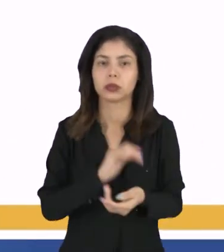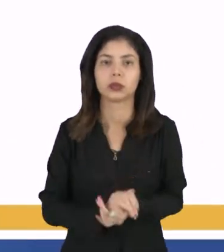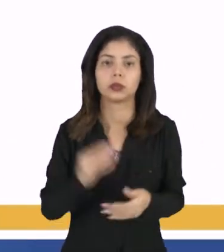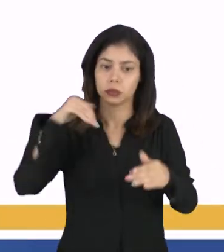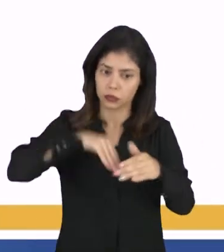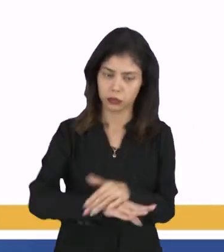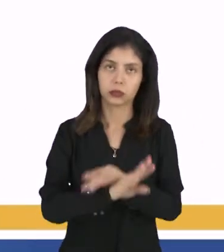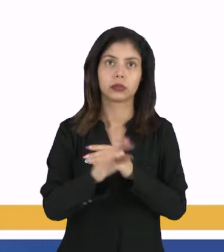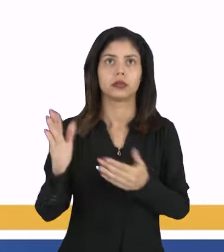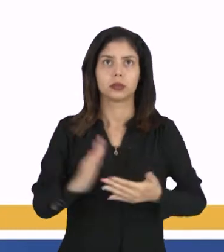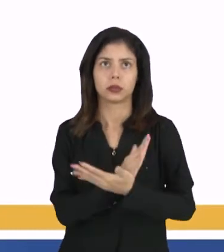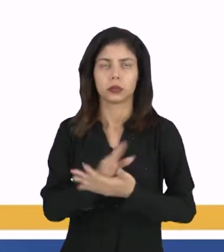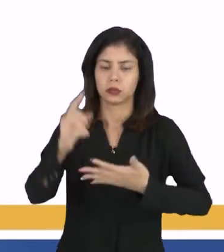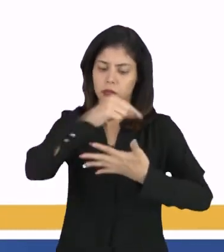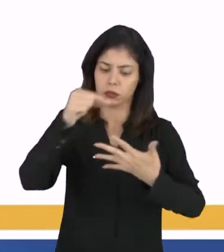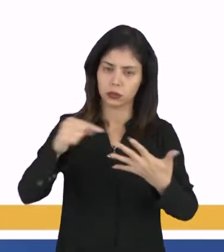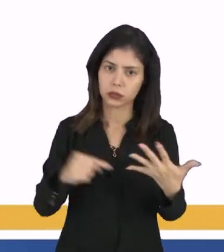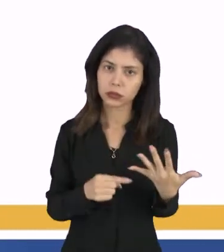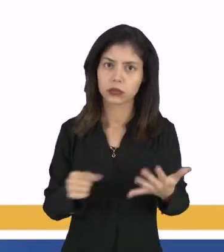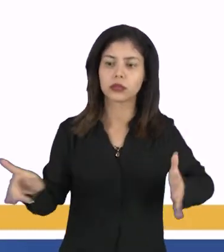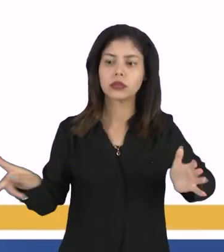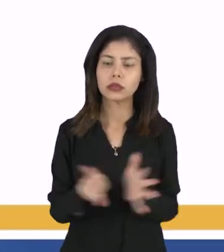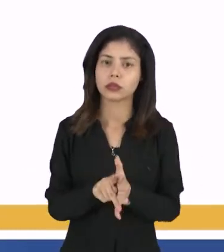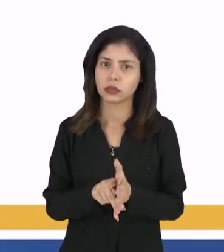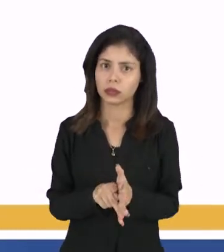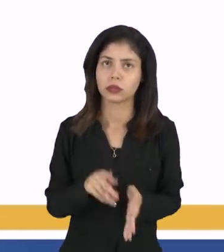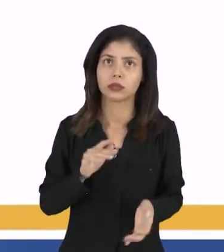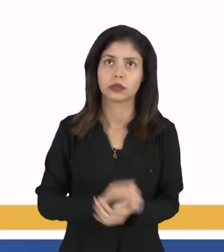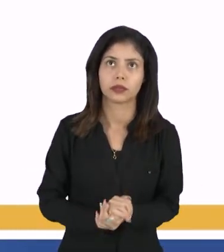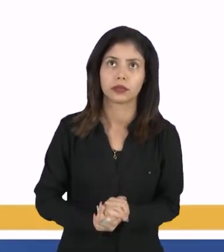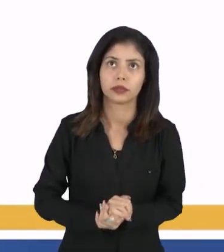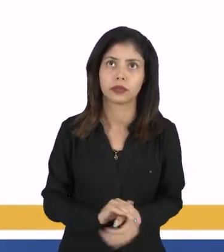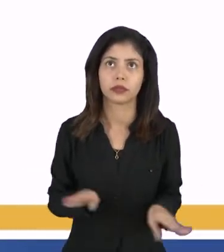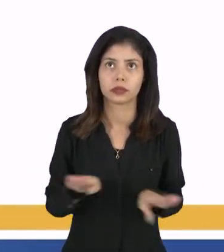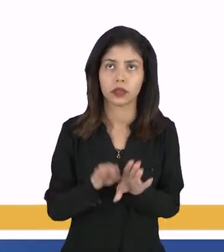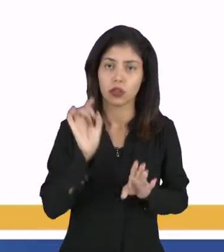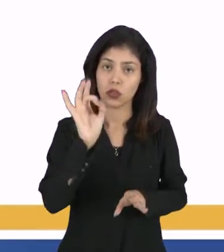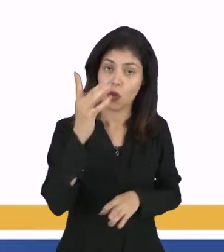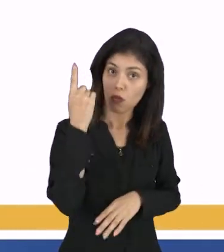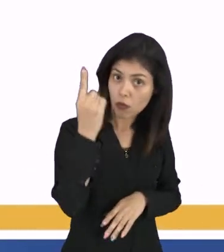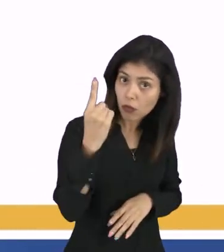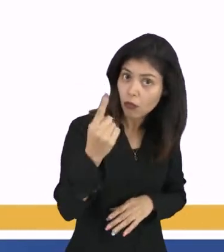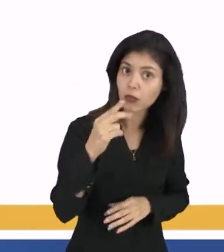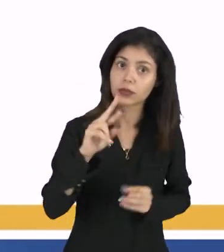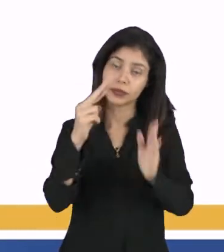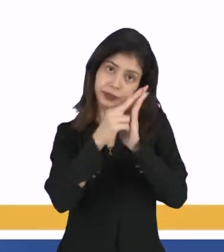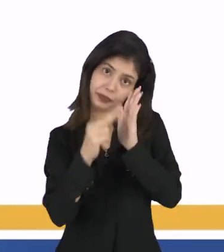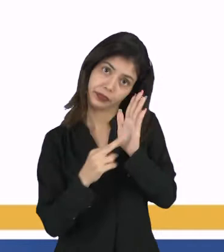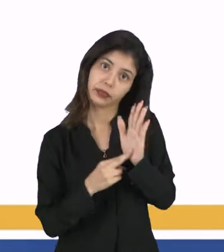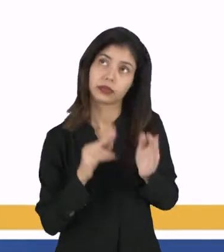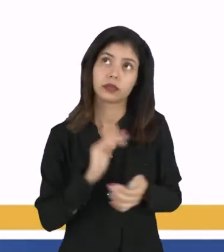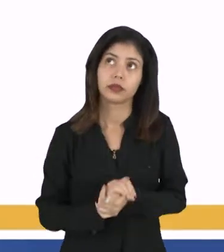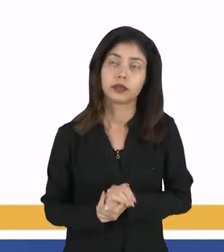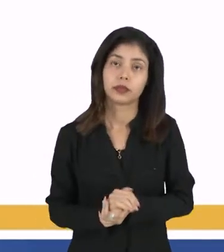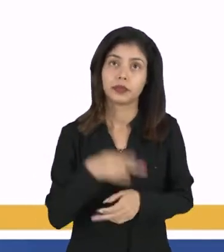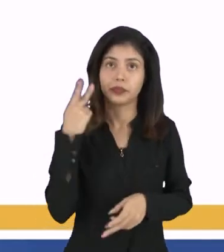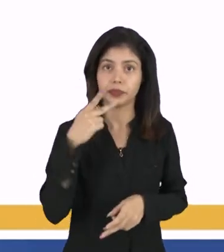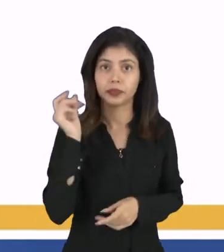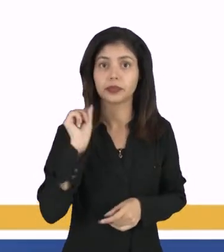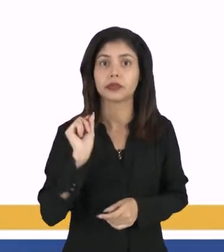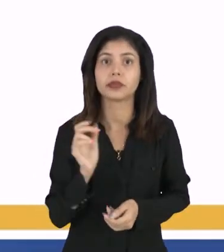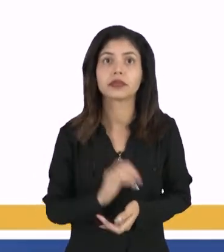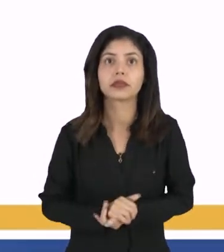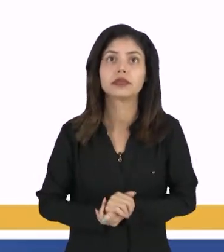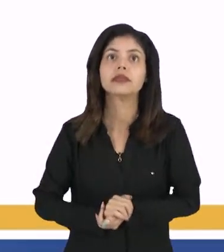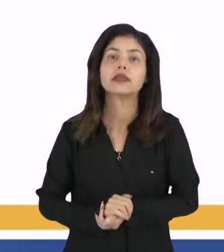que se encaixar em algum dos 5 reinos obrigatoriamente, tá? Só existe uma exceção a essa regra, né, que nós vamos comentar, que são os vírus,